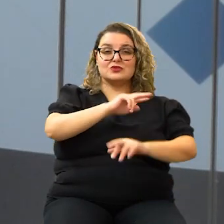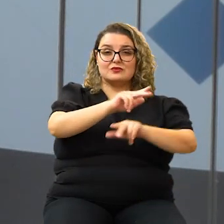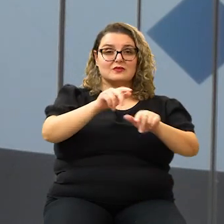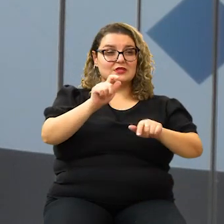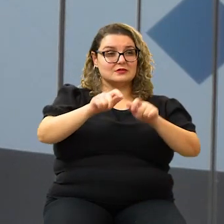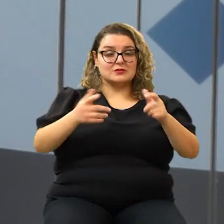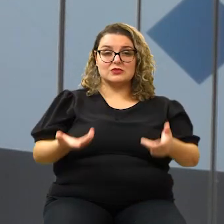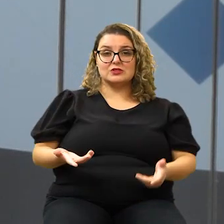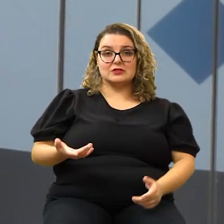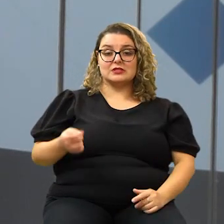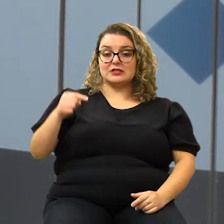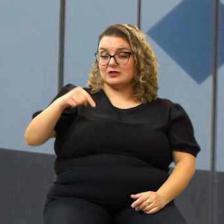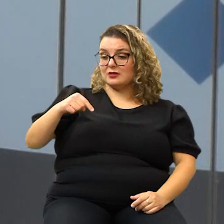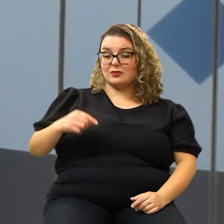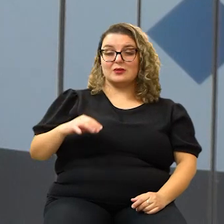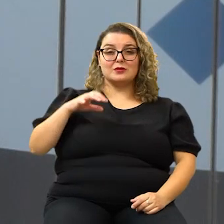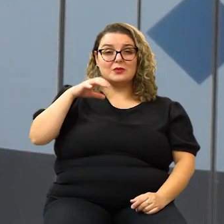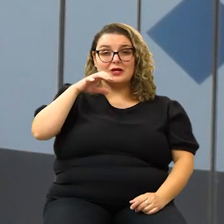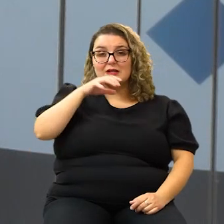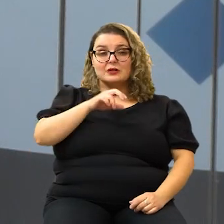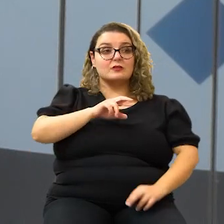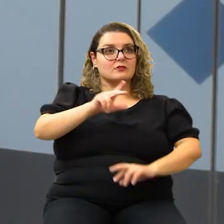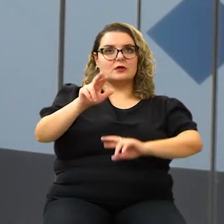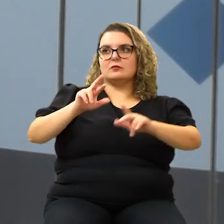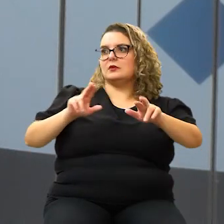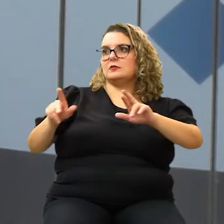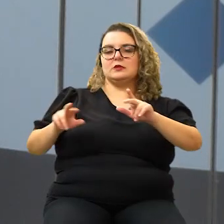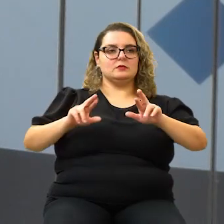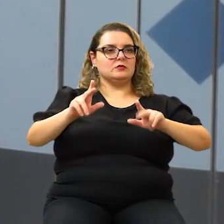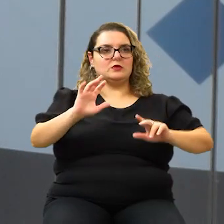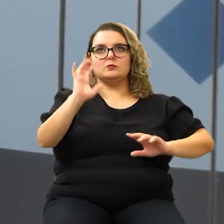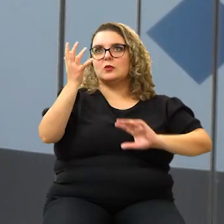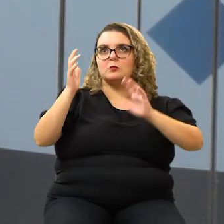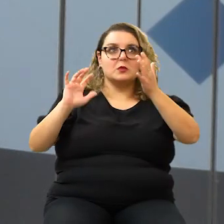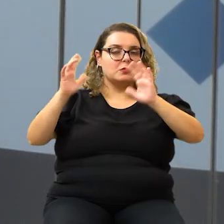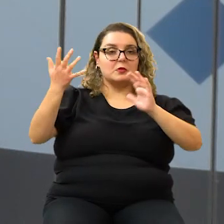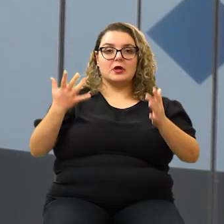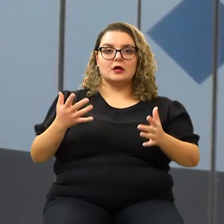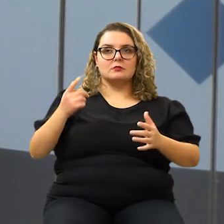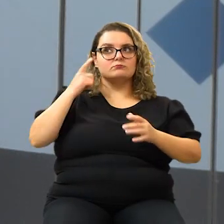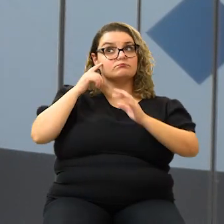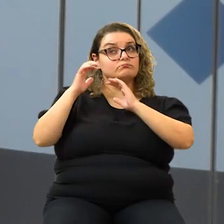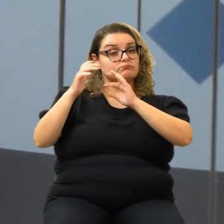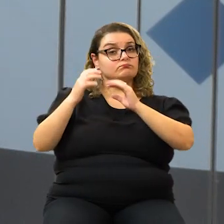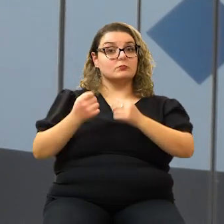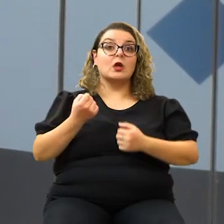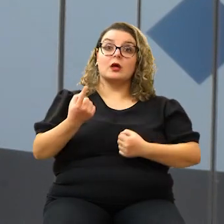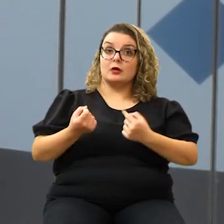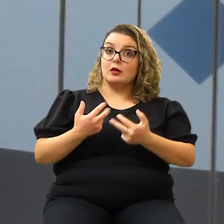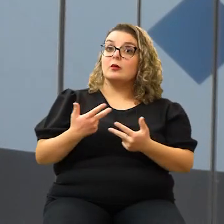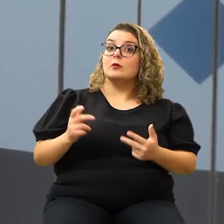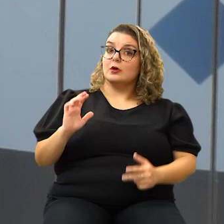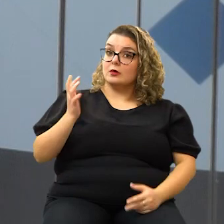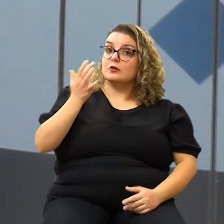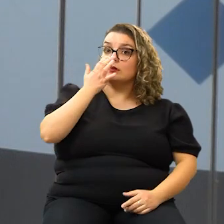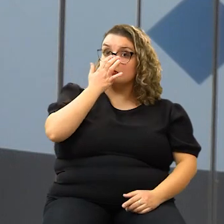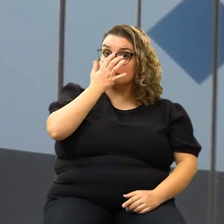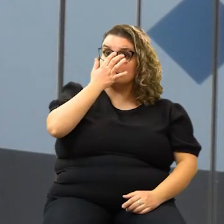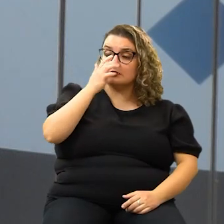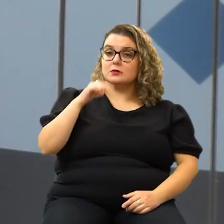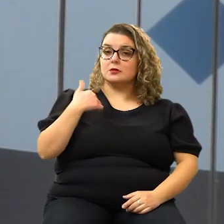vários os fenômenos que nos levam a pensar que alguma coisa está